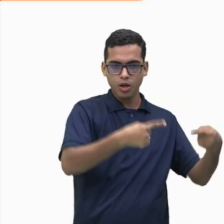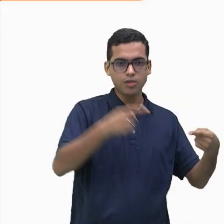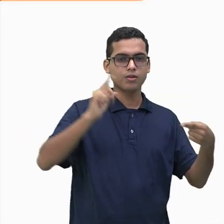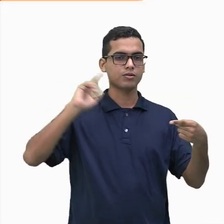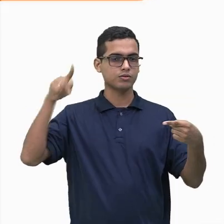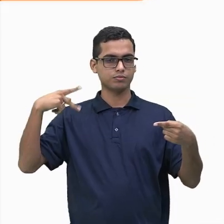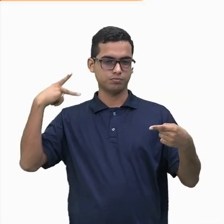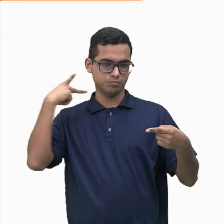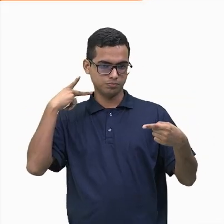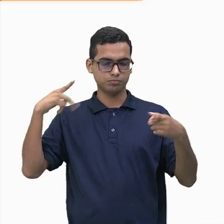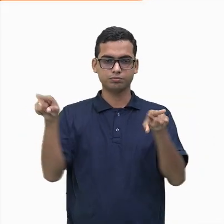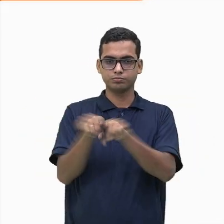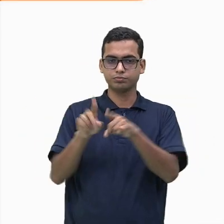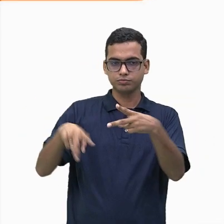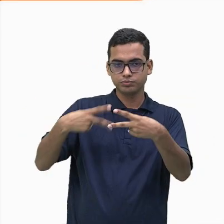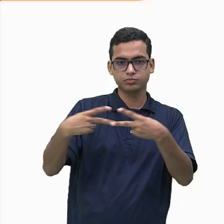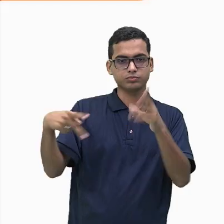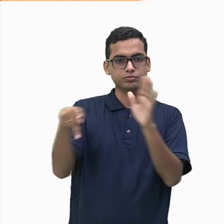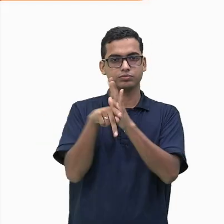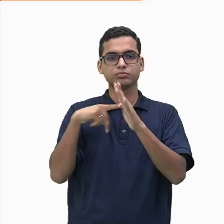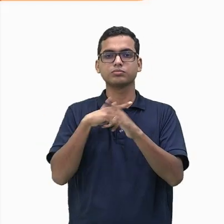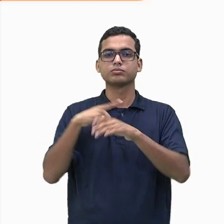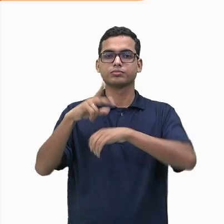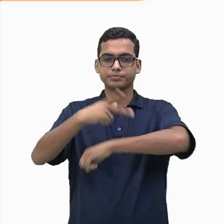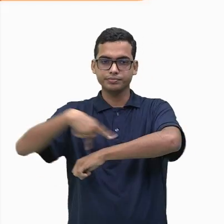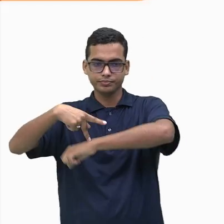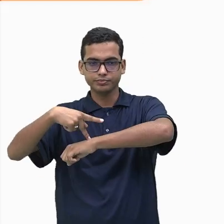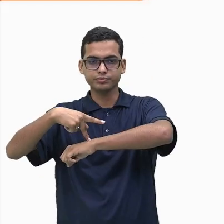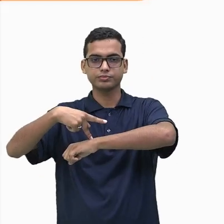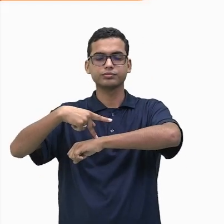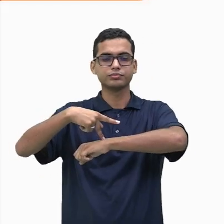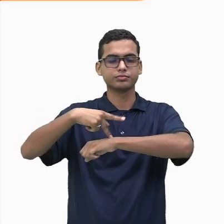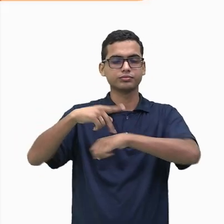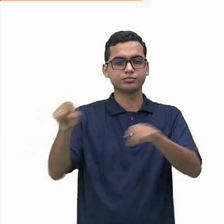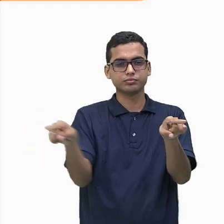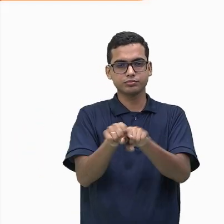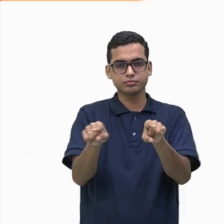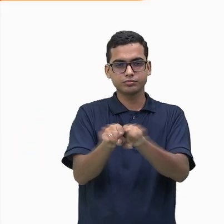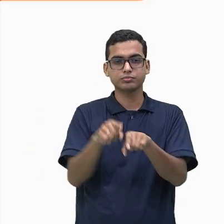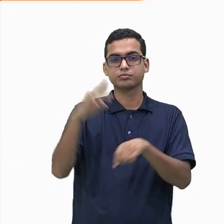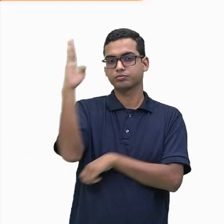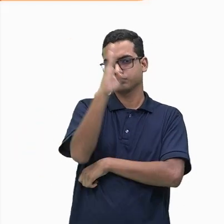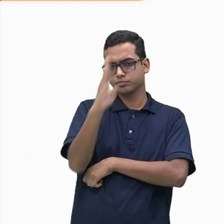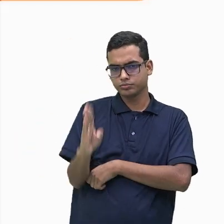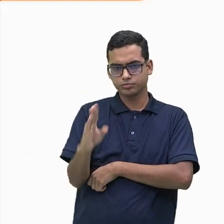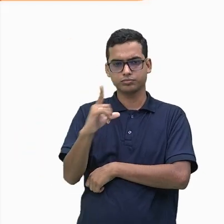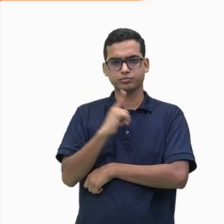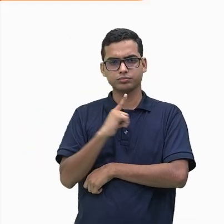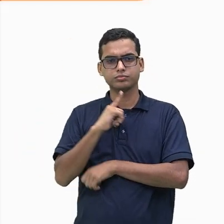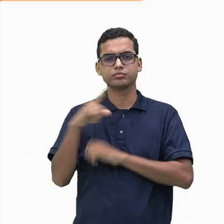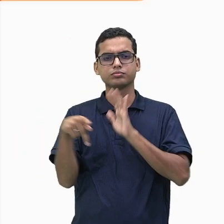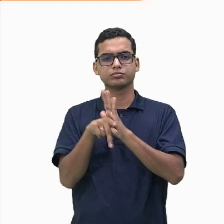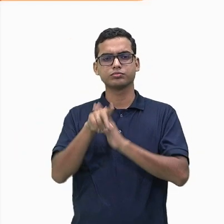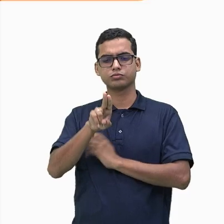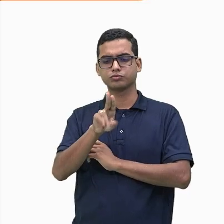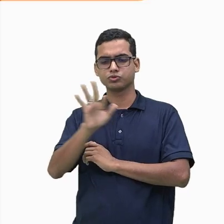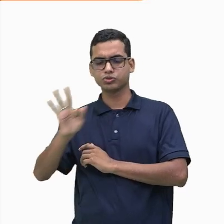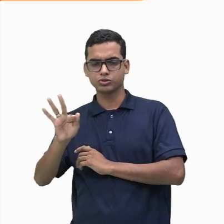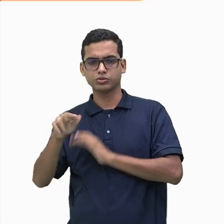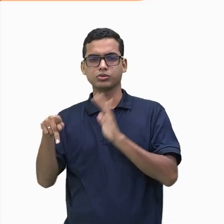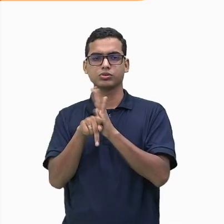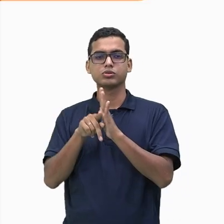No Brasil, são também denominados como unidades federativas, que tem a sigla UF. Então, cada estado possui